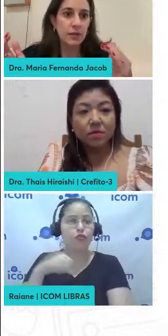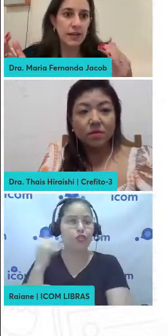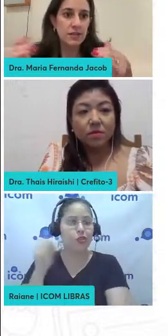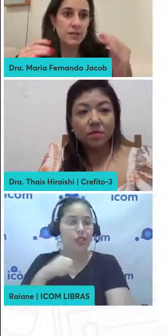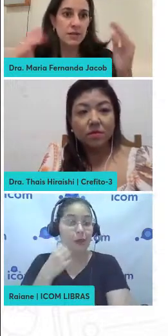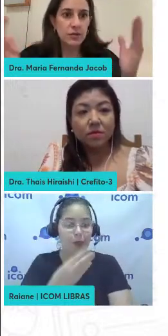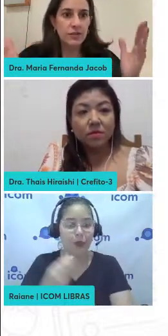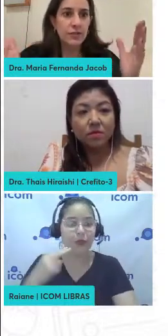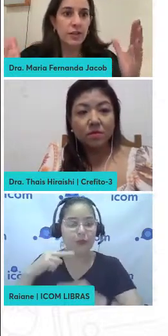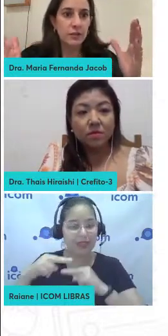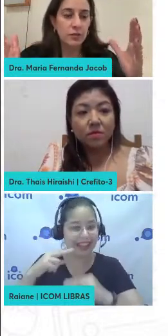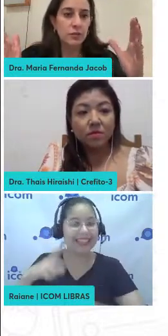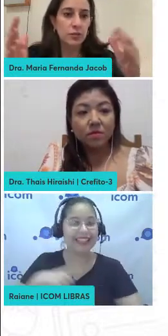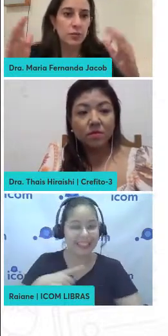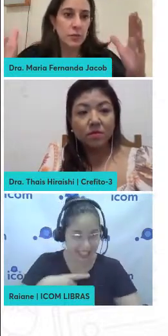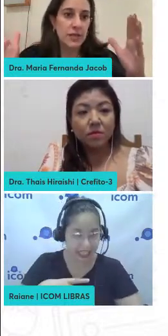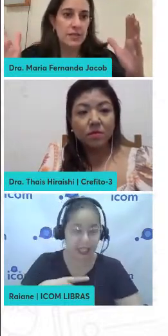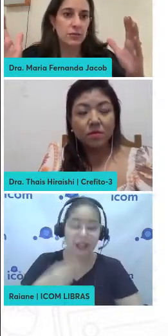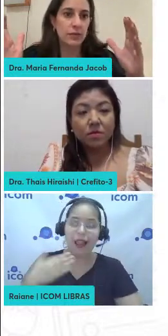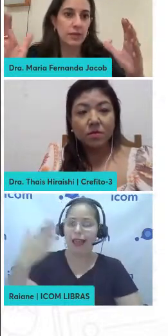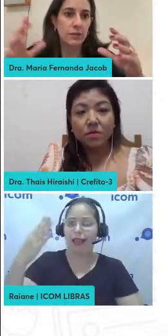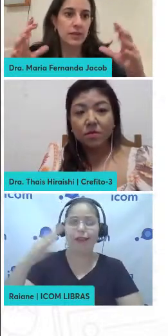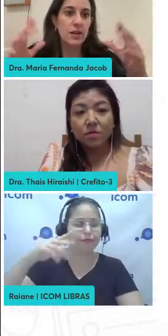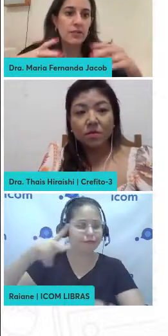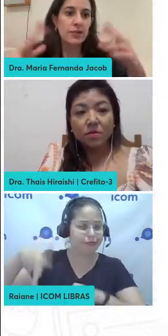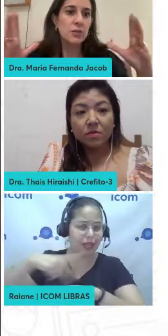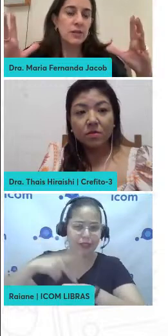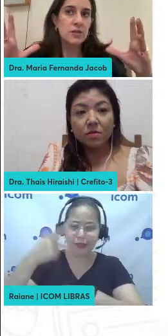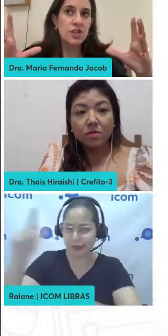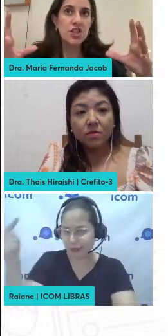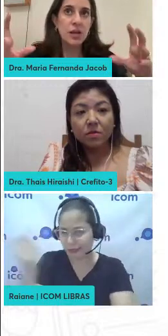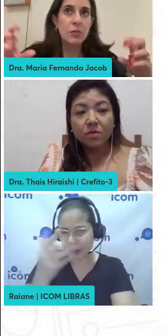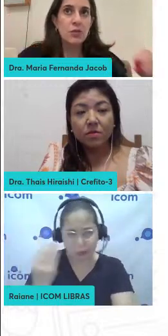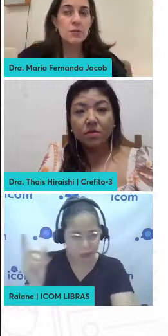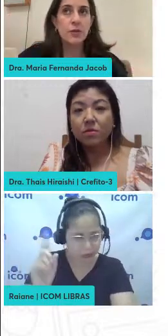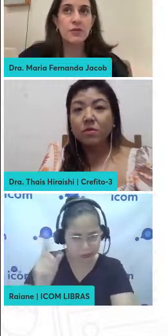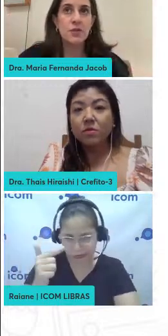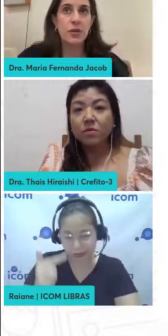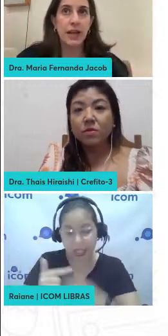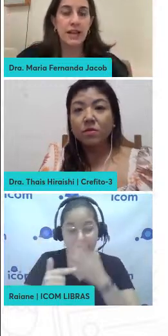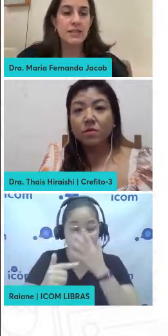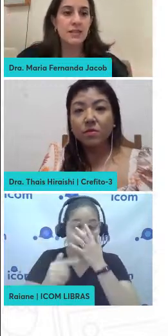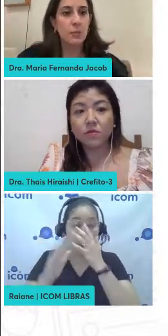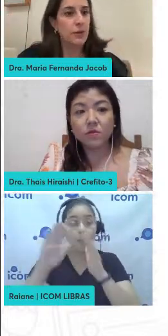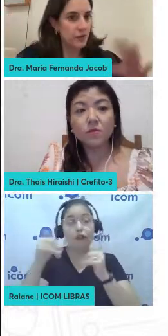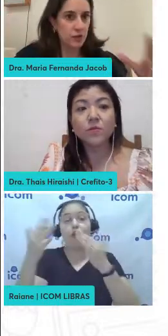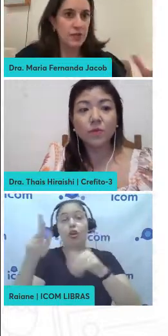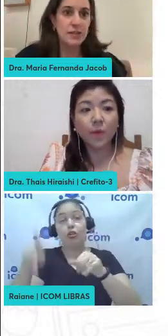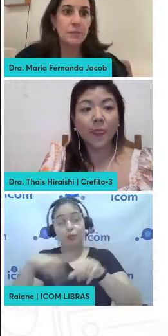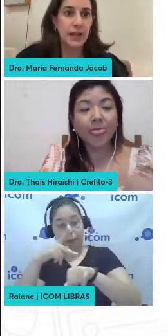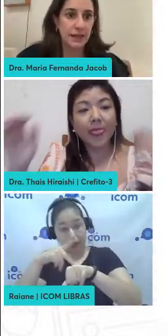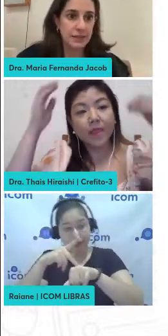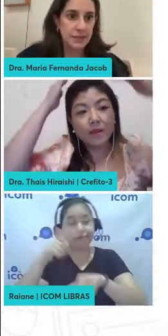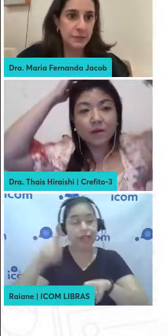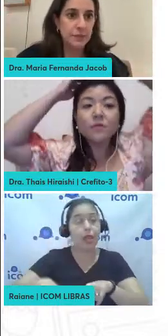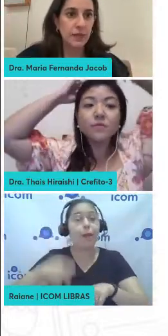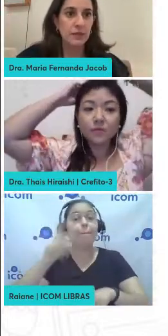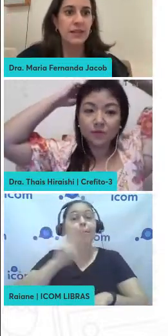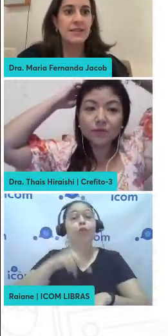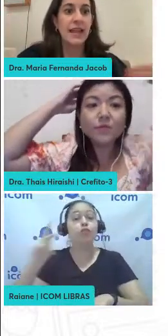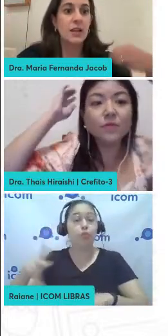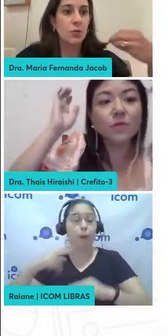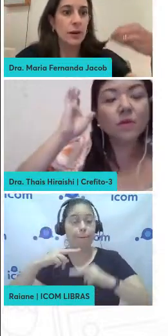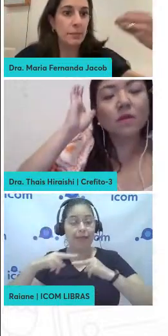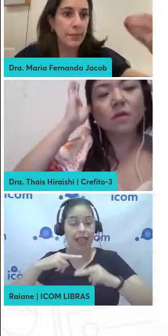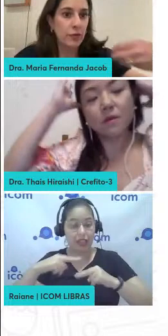atuando no Pilates do que fora do Brasil, né? Fora do Brasil, a gente tem muitos profissionais que são professores de Pilates,